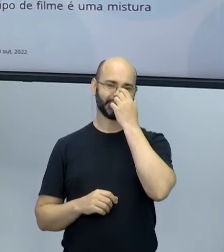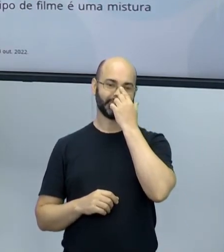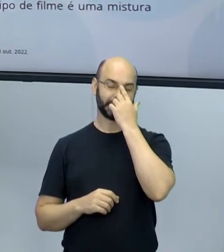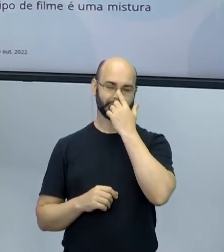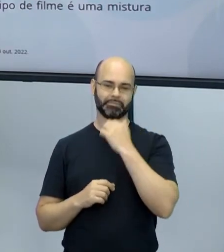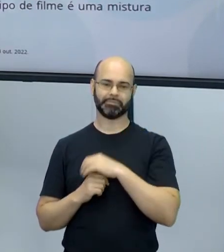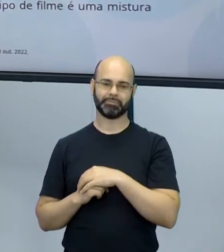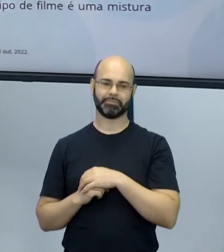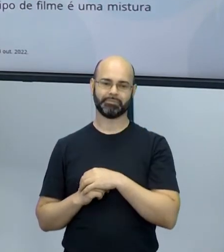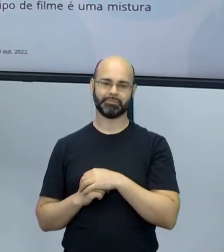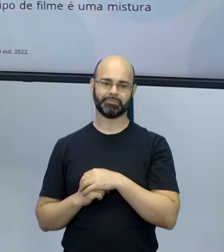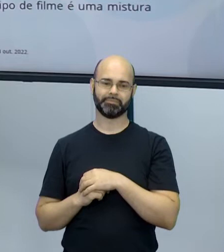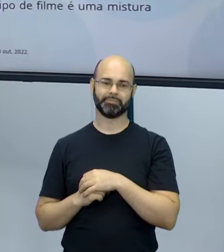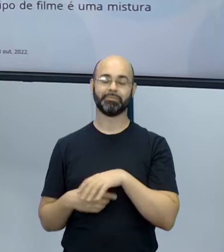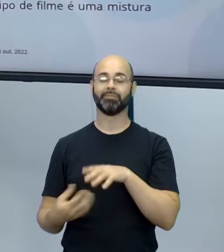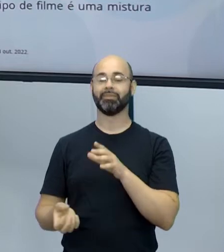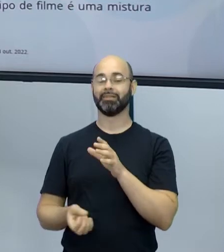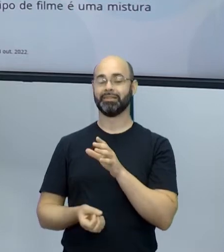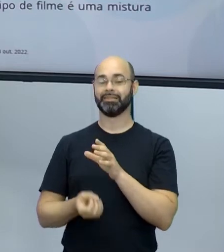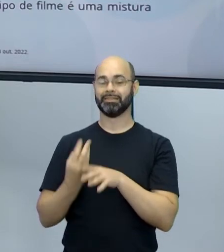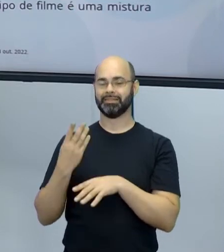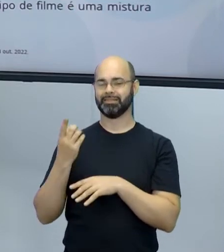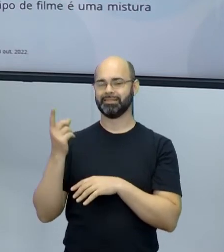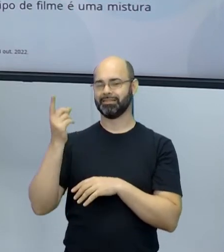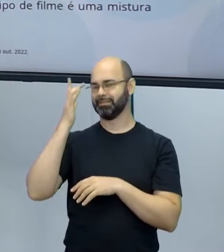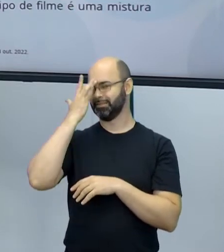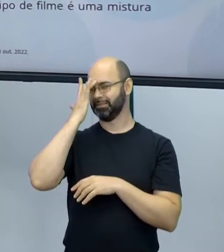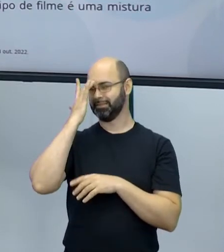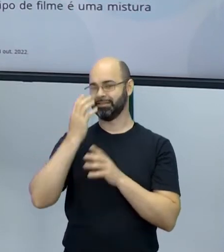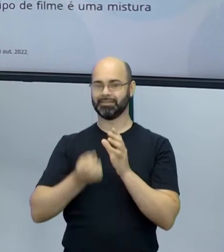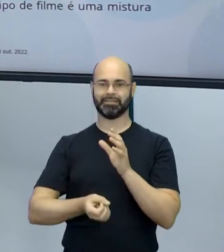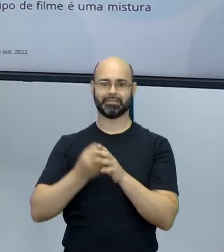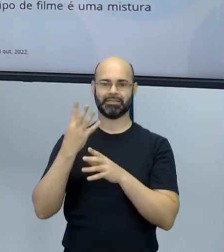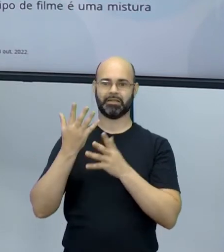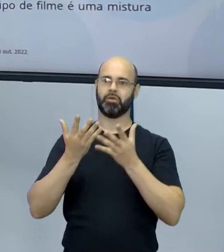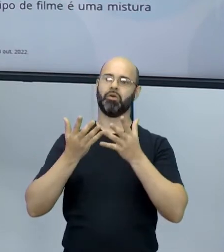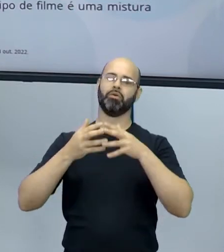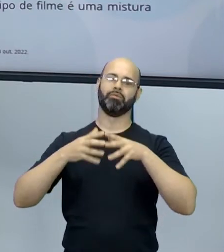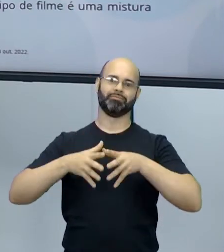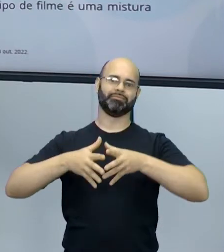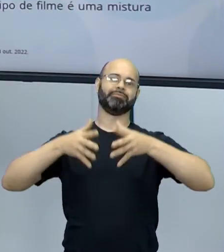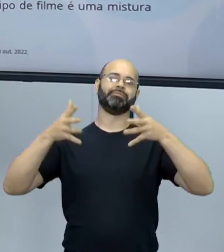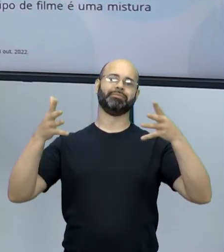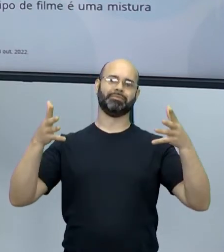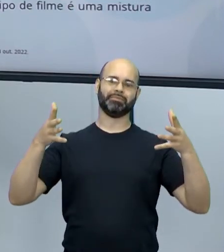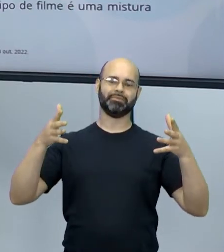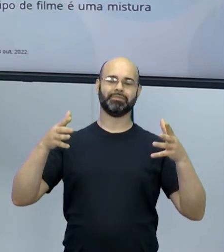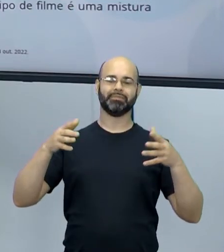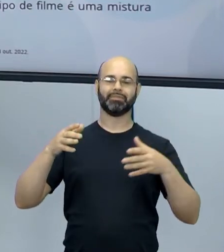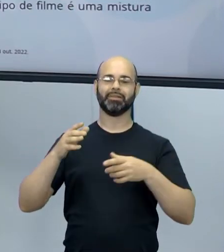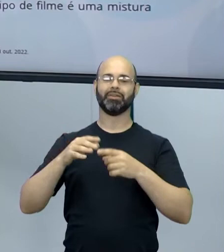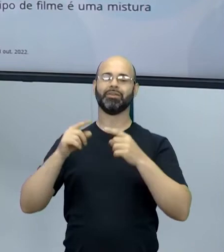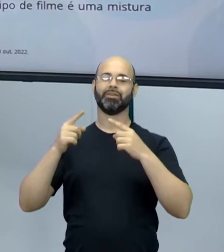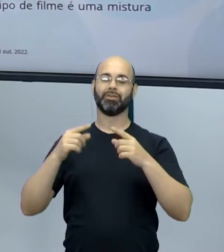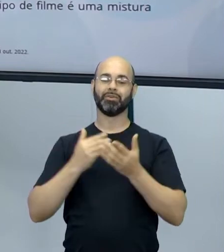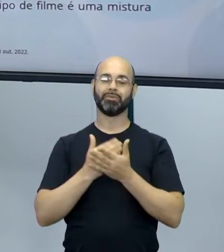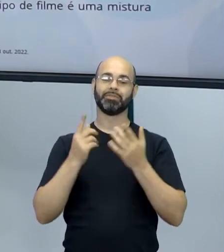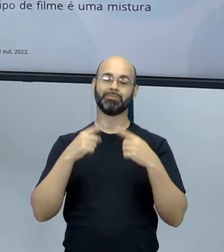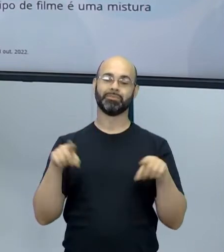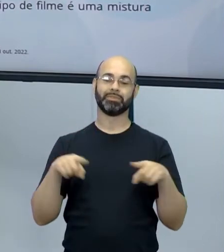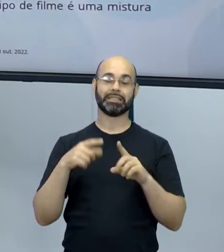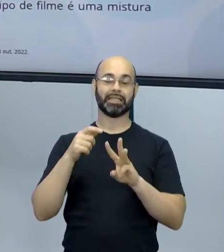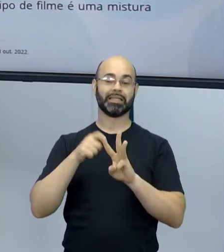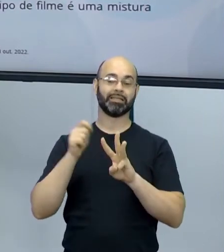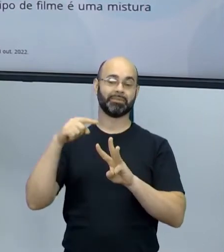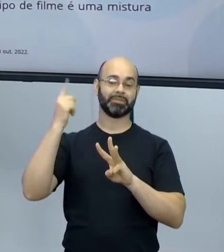os lançamentos do cinema indiano são grandiosos, e eles começam o lançamento lançando a música. Daqui a 3